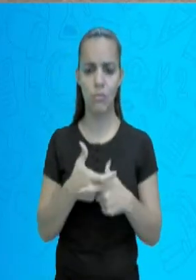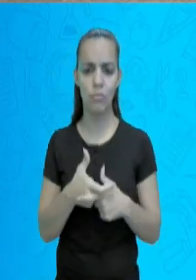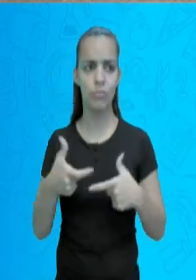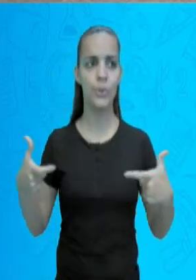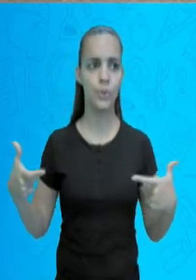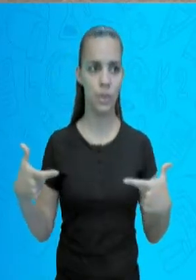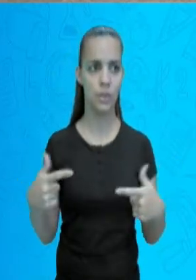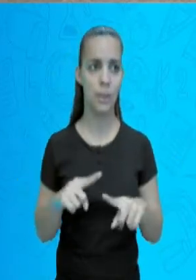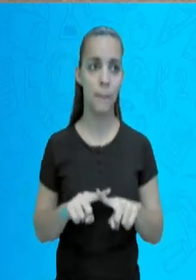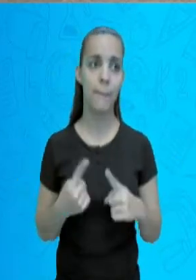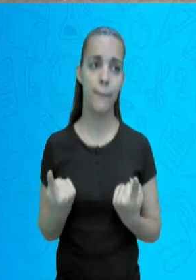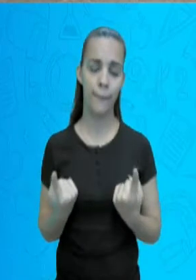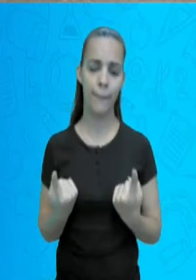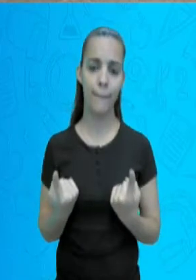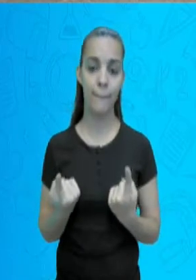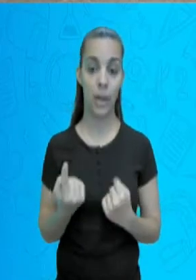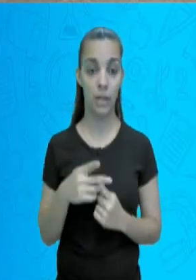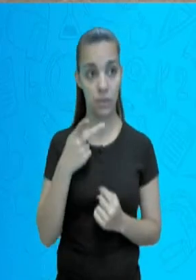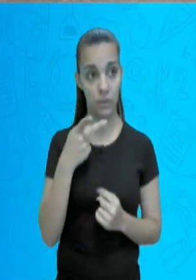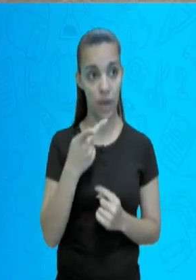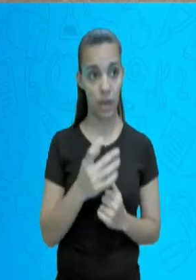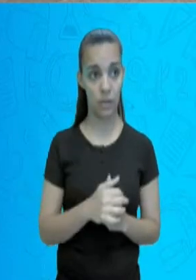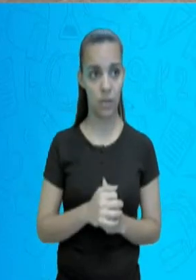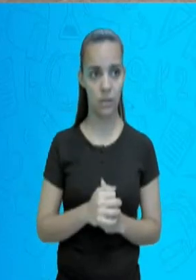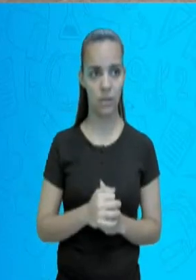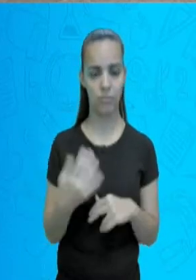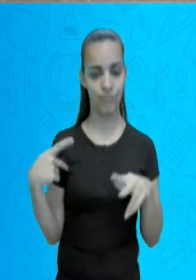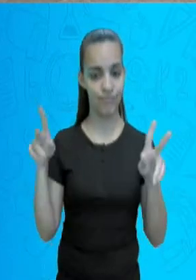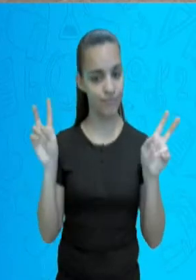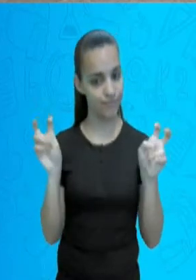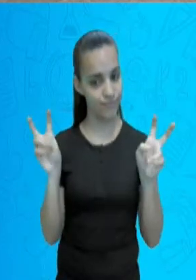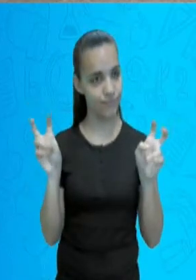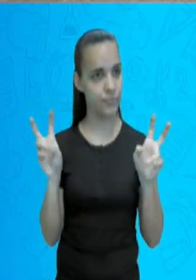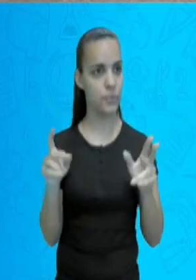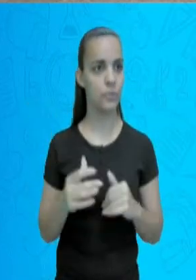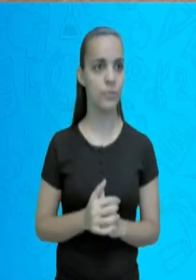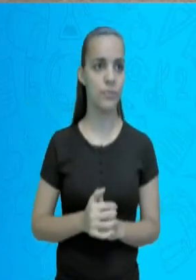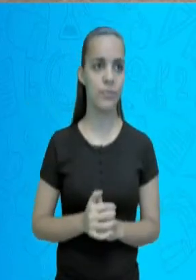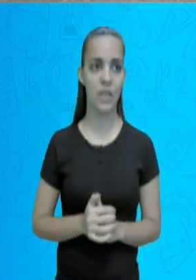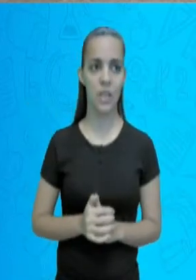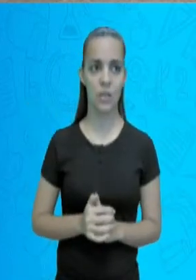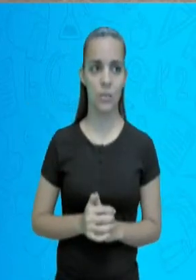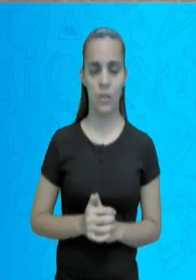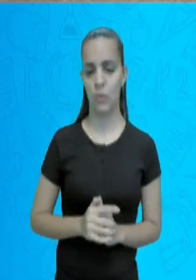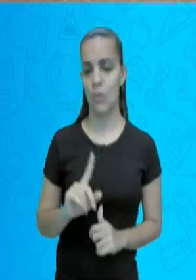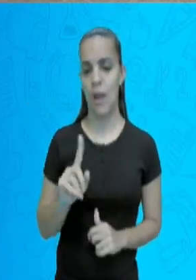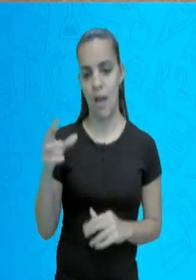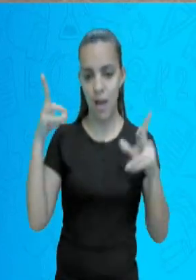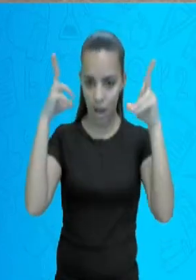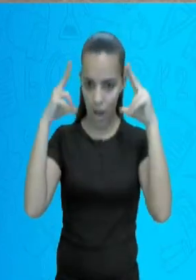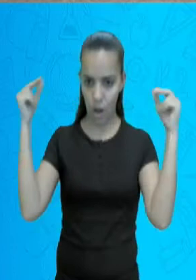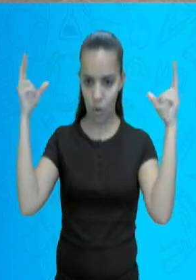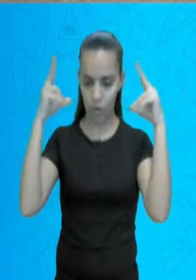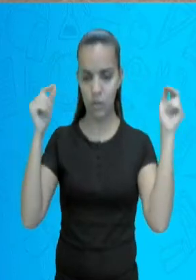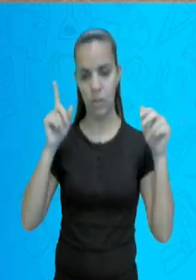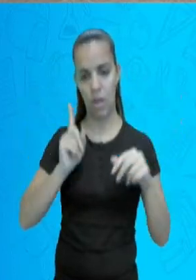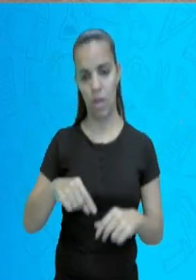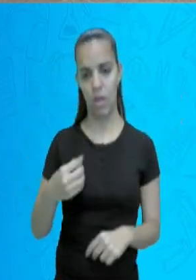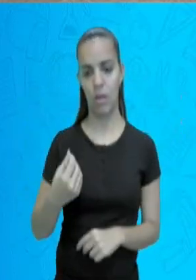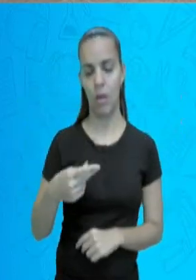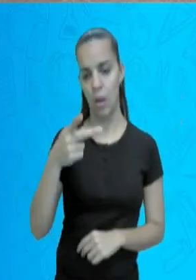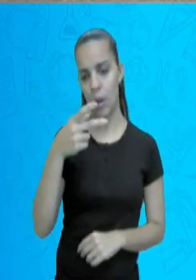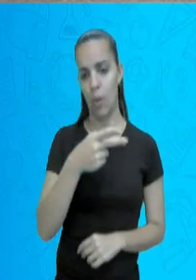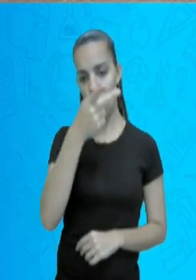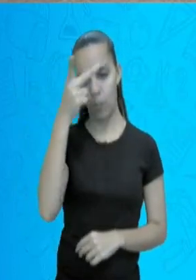mas relativo à população, a Holanda é o país número 1 do mundo no uso